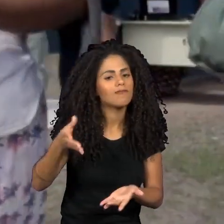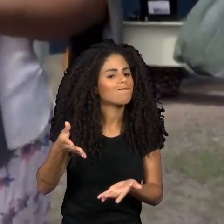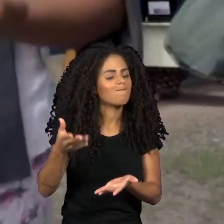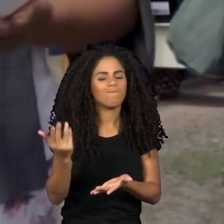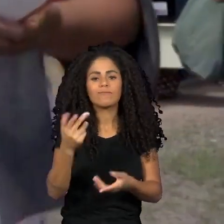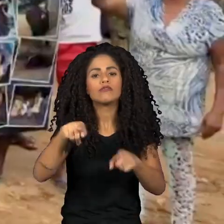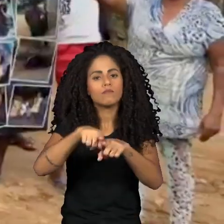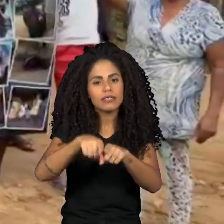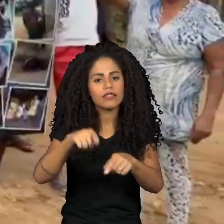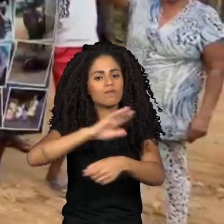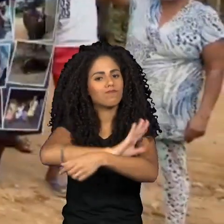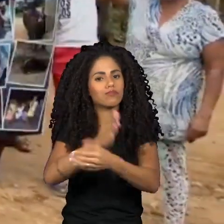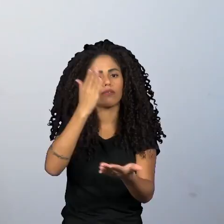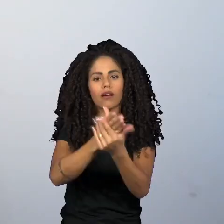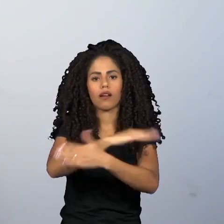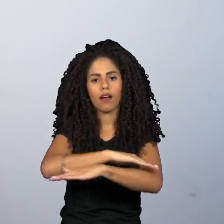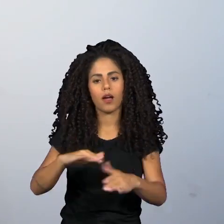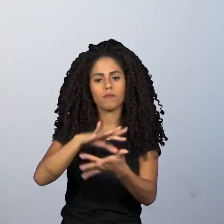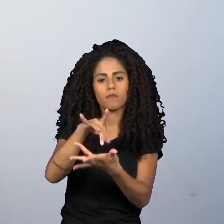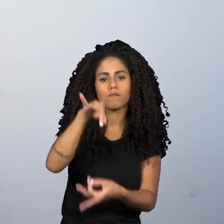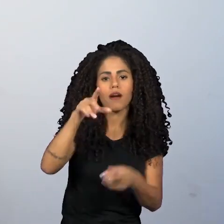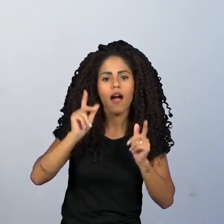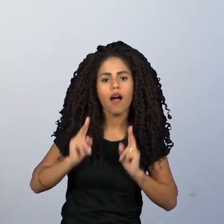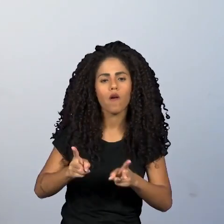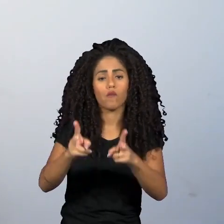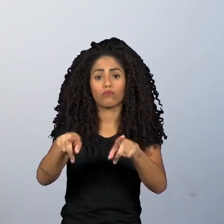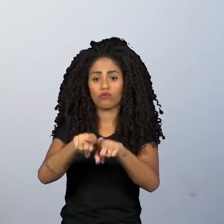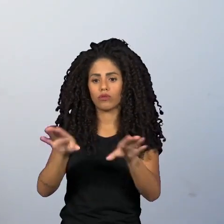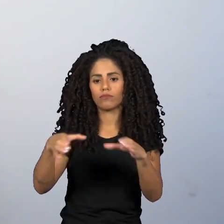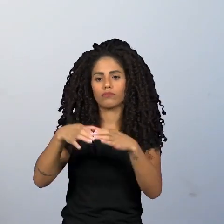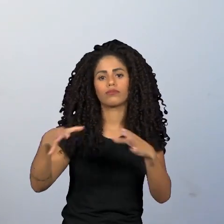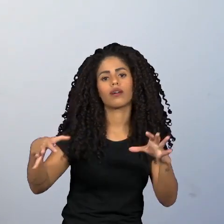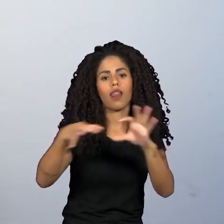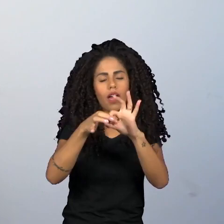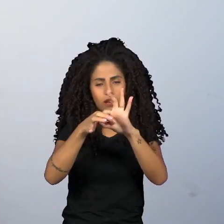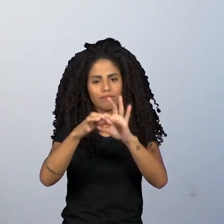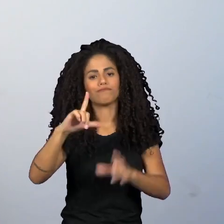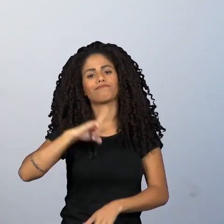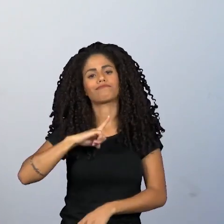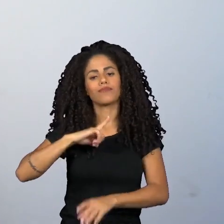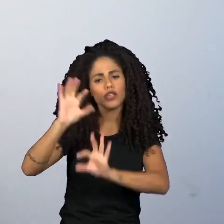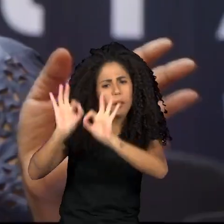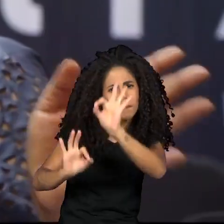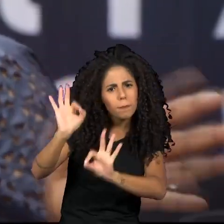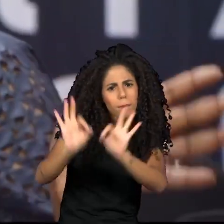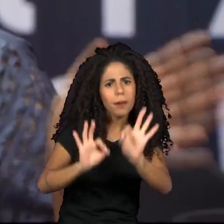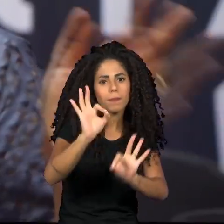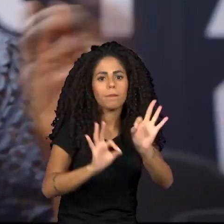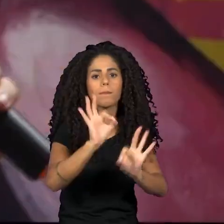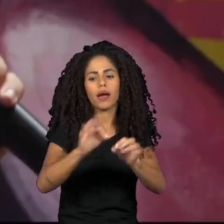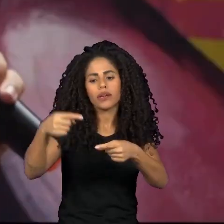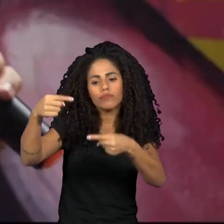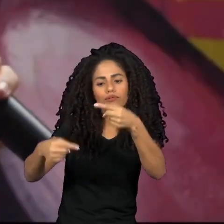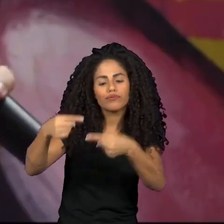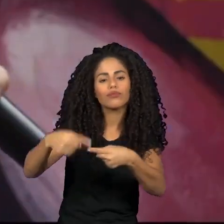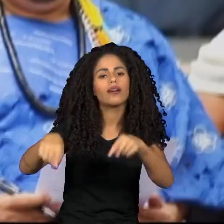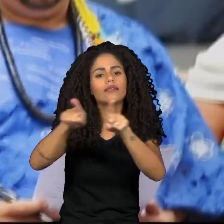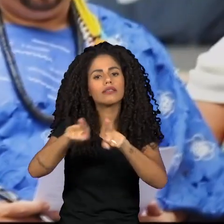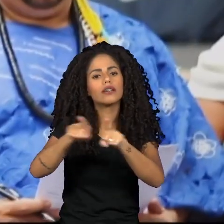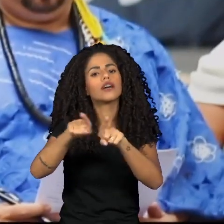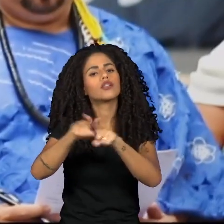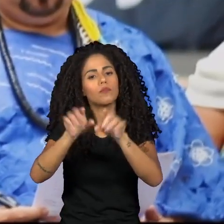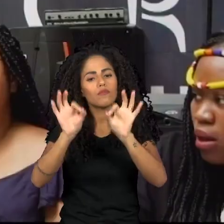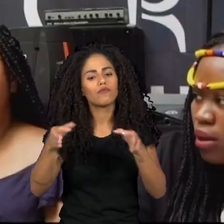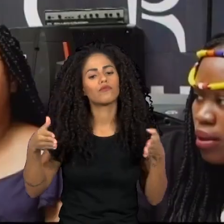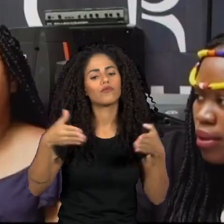muito importante dizer que o que a coalizão tem feito, se propôs para fazer como projeto político, é levar realmente o